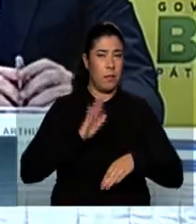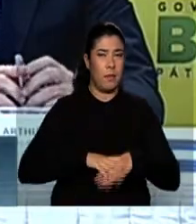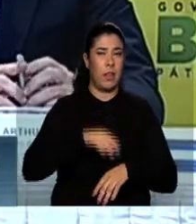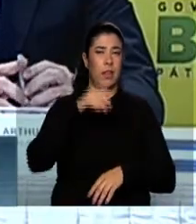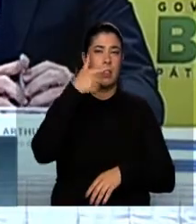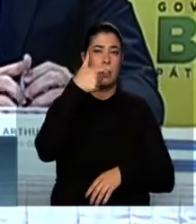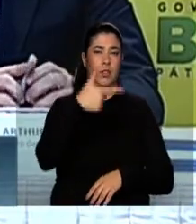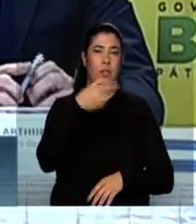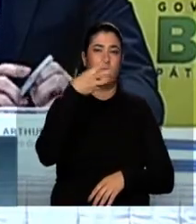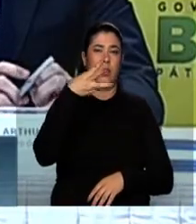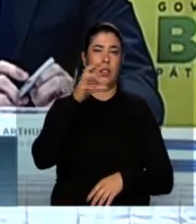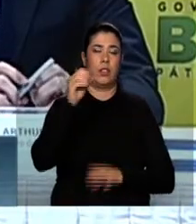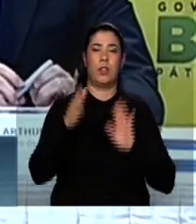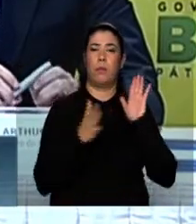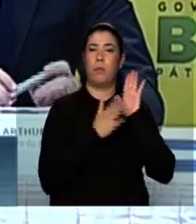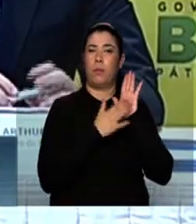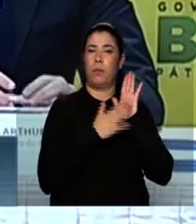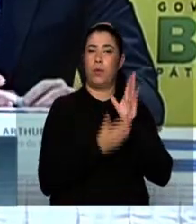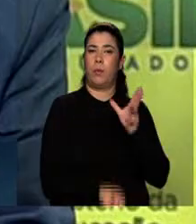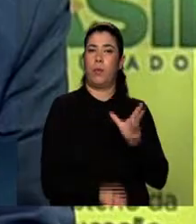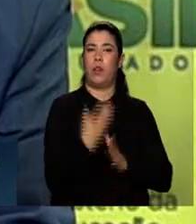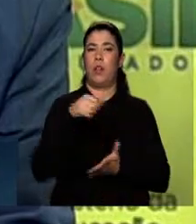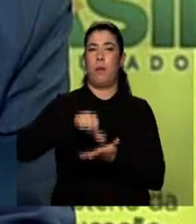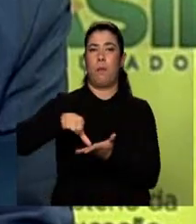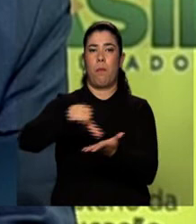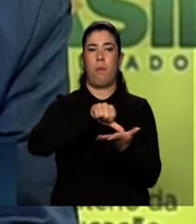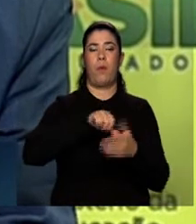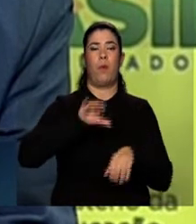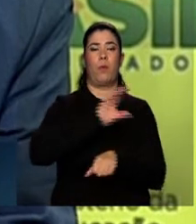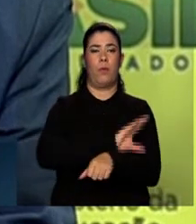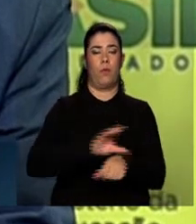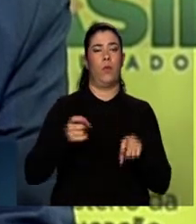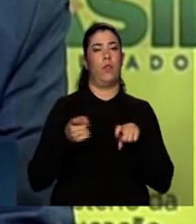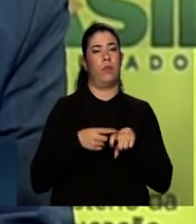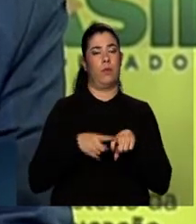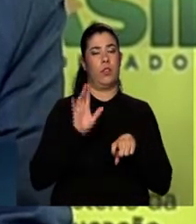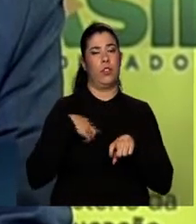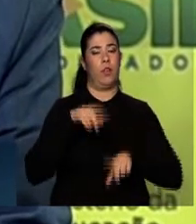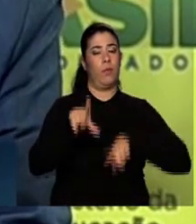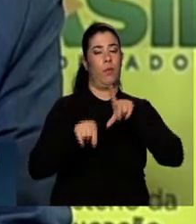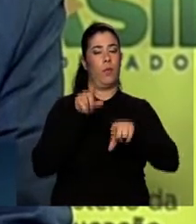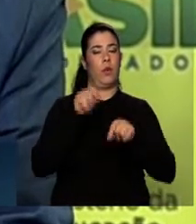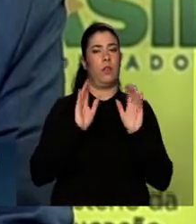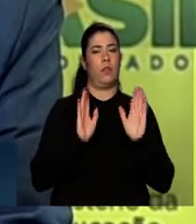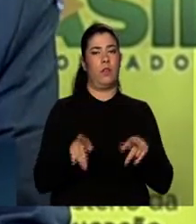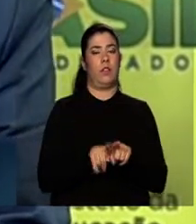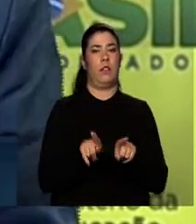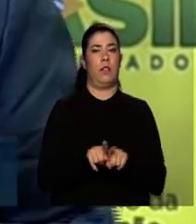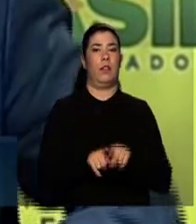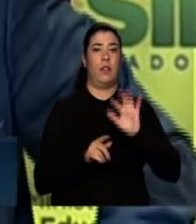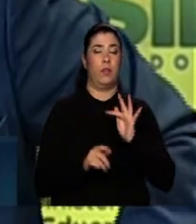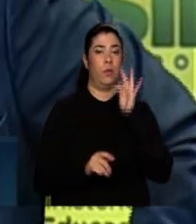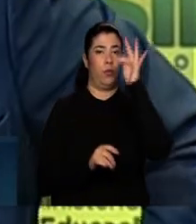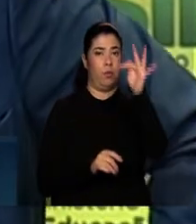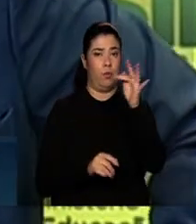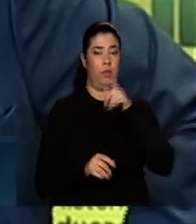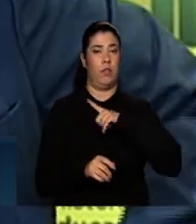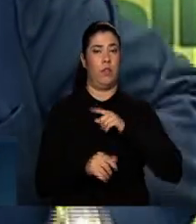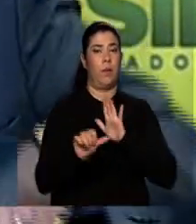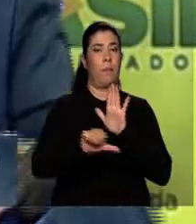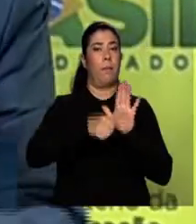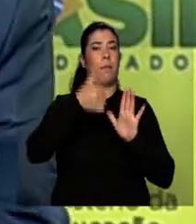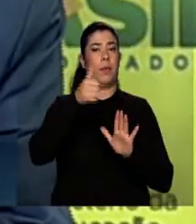propostas para esses cursos, depois de feita uma seleção. E aí nós vamos ter, no primeiro